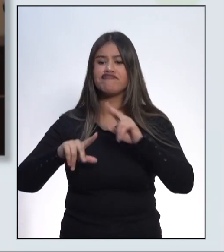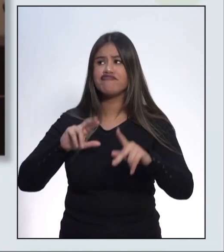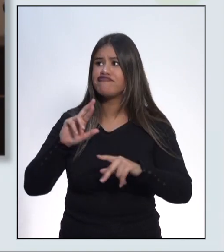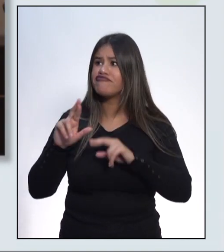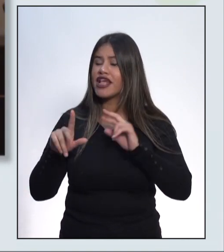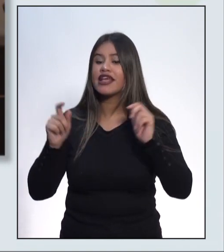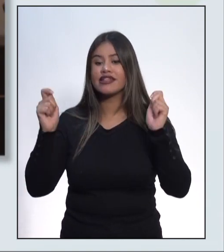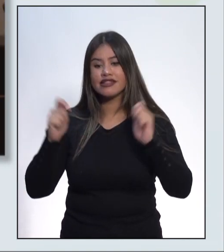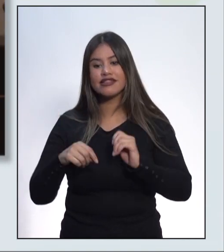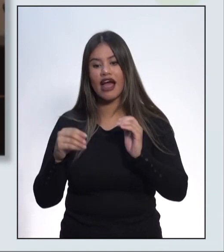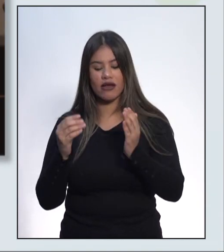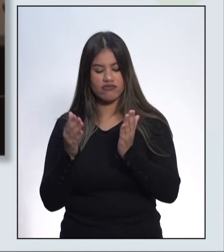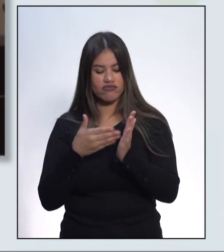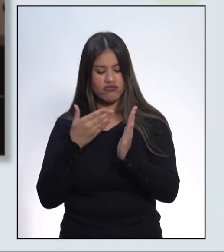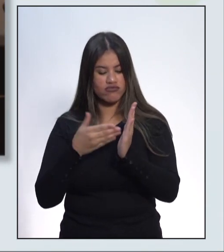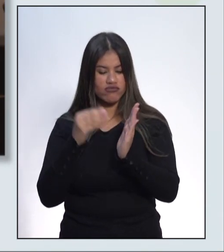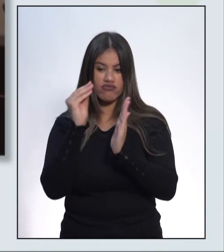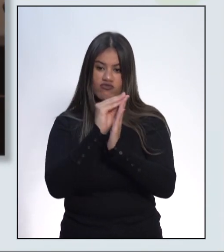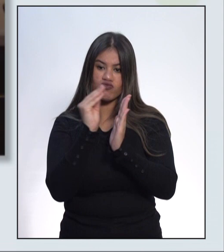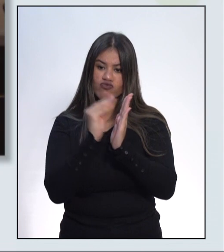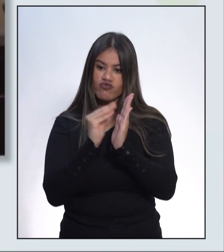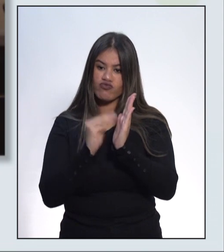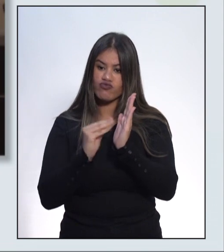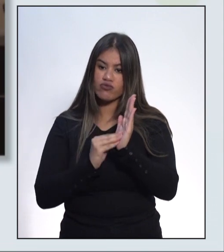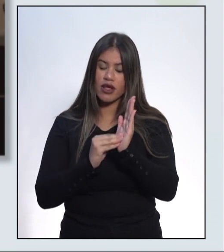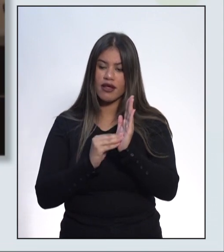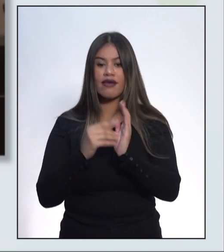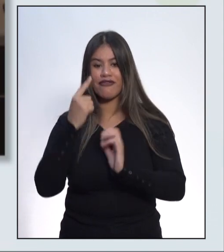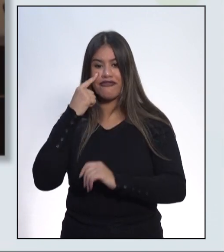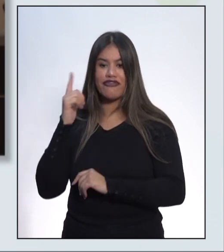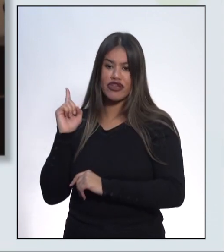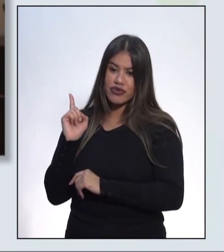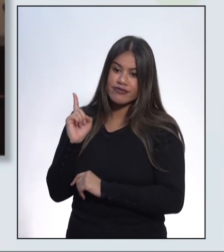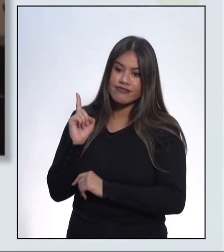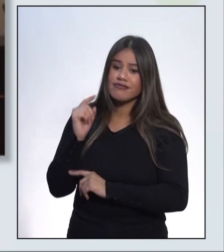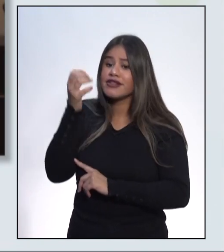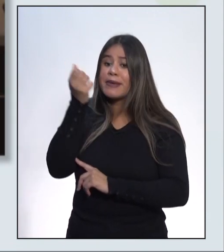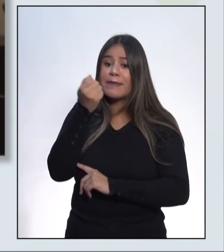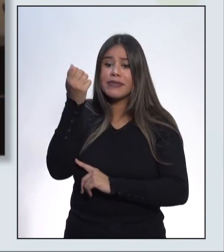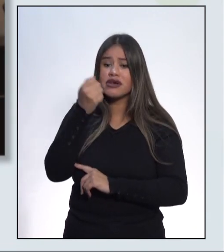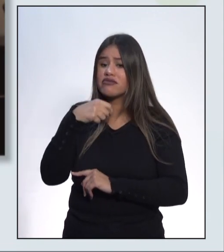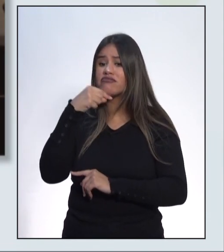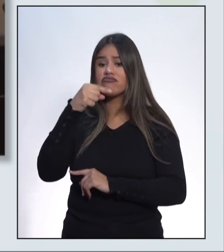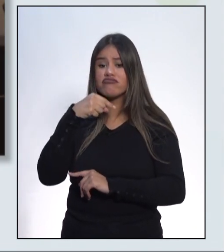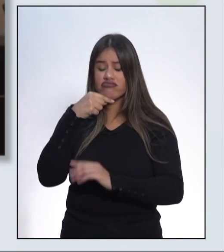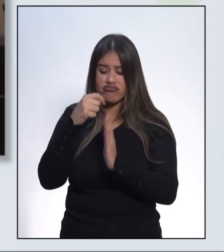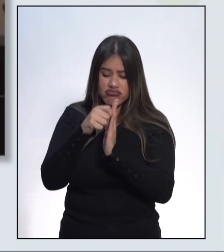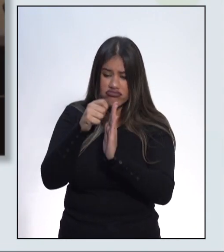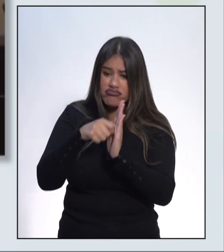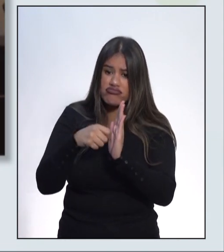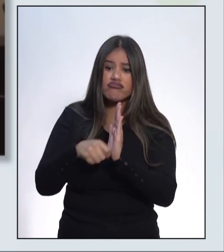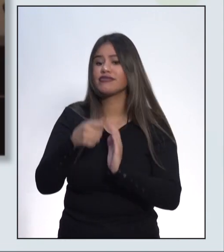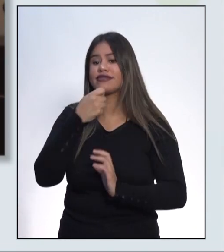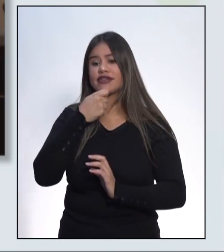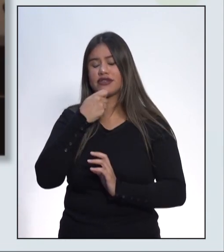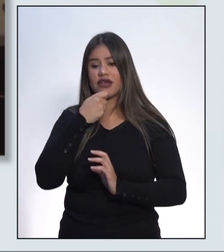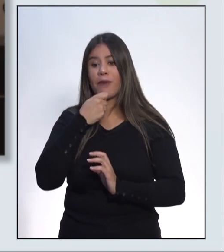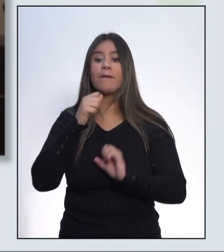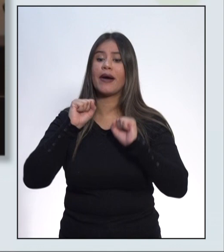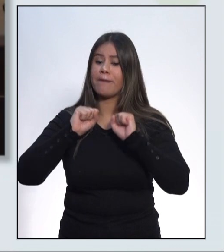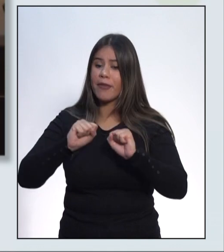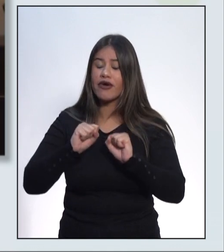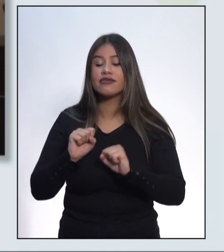para preencher as minhas páginas aqui que ficaram em branco. Eu não sei se você conseguiu completar todo o seu projeto, mas não tem problema